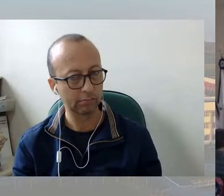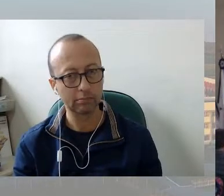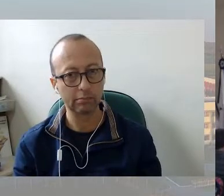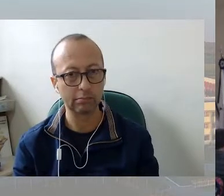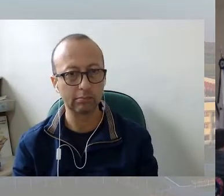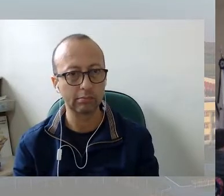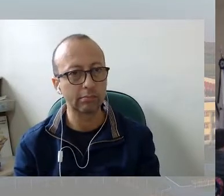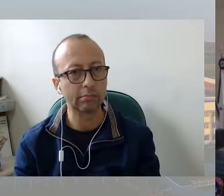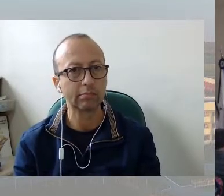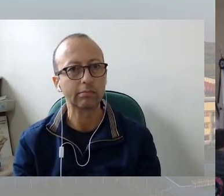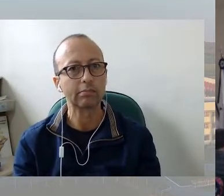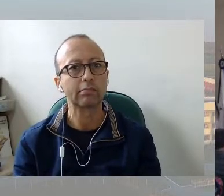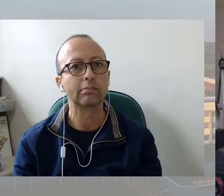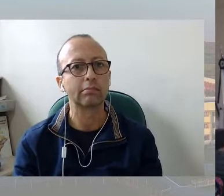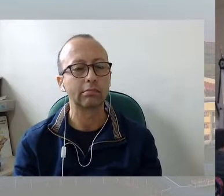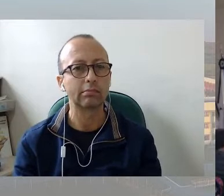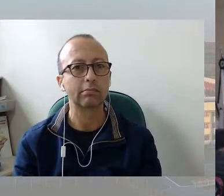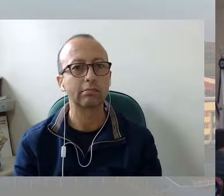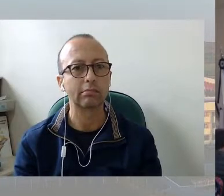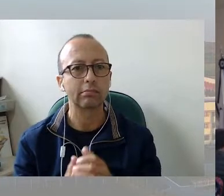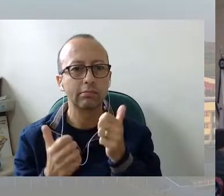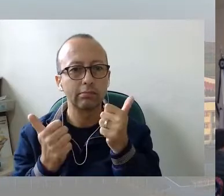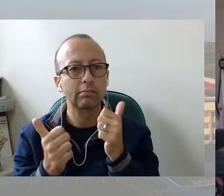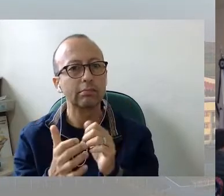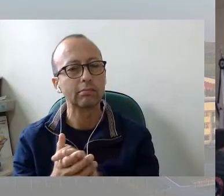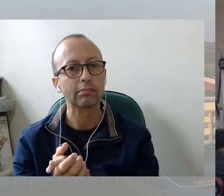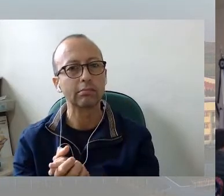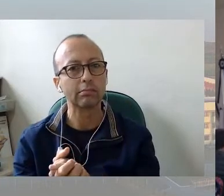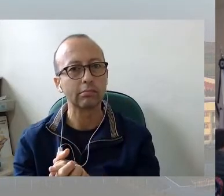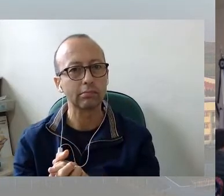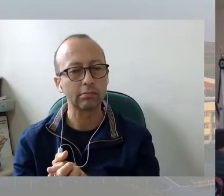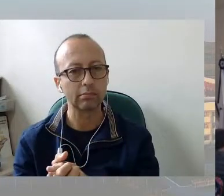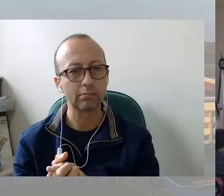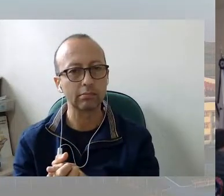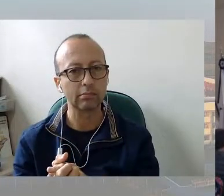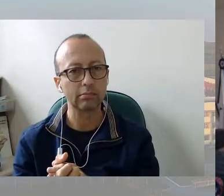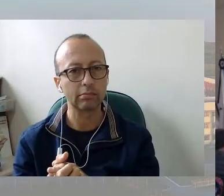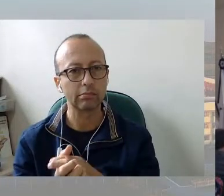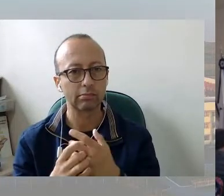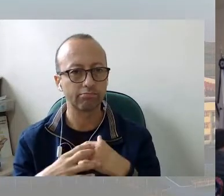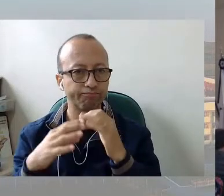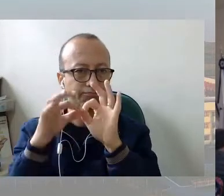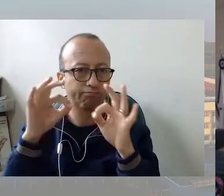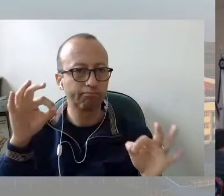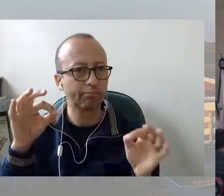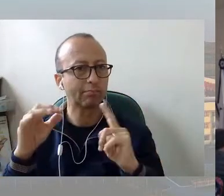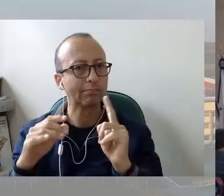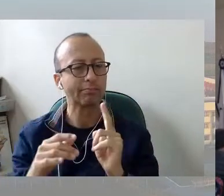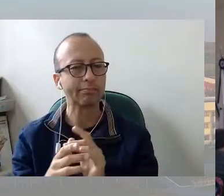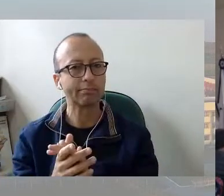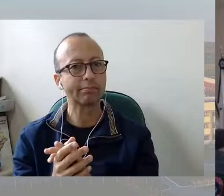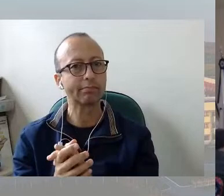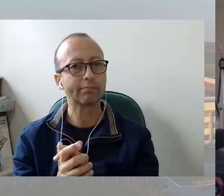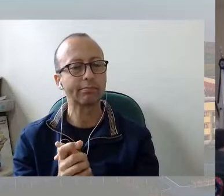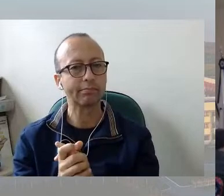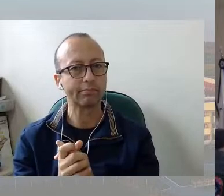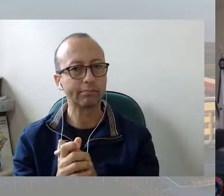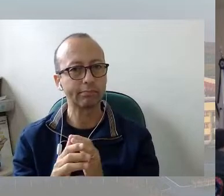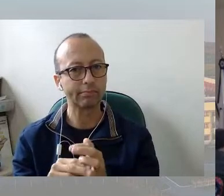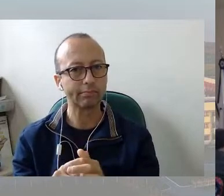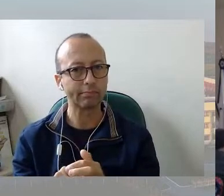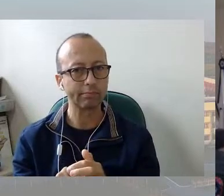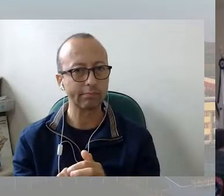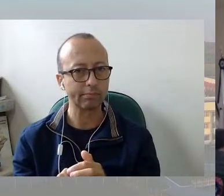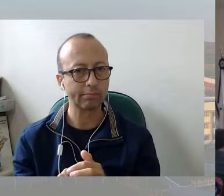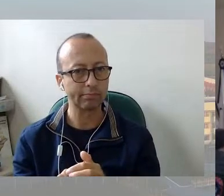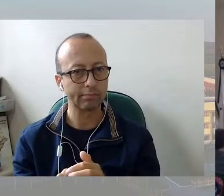Oi, me escuto. Bom, não vou me alongar muito, né? Mas eu não pude não